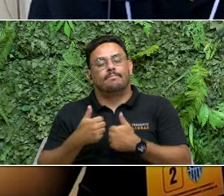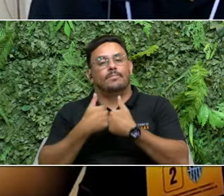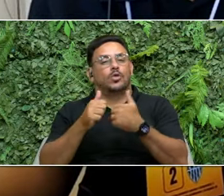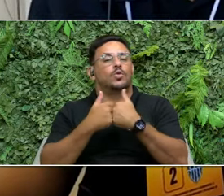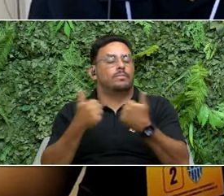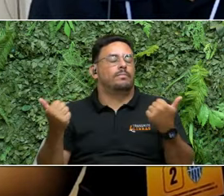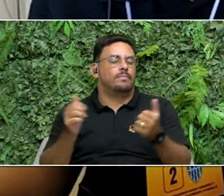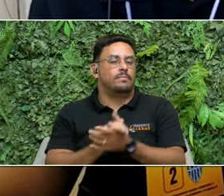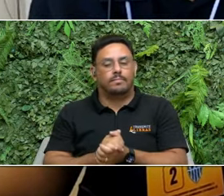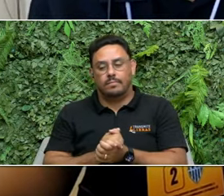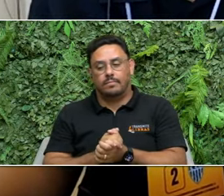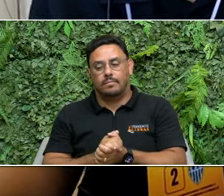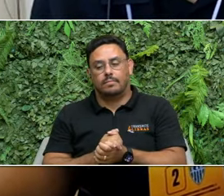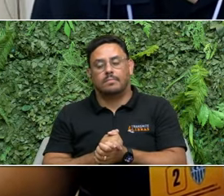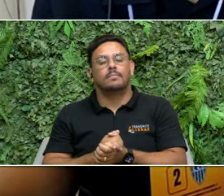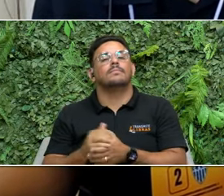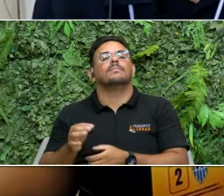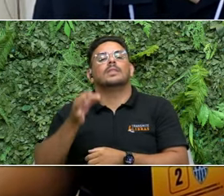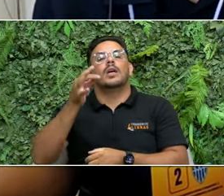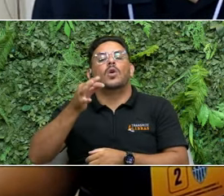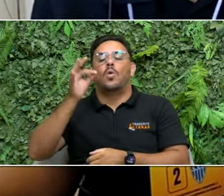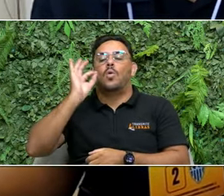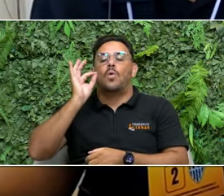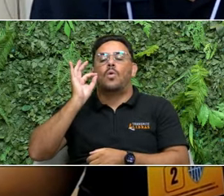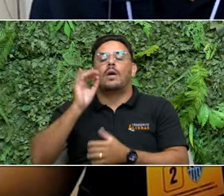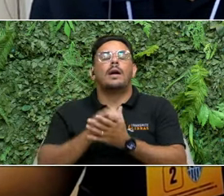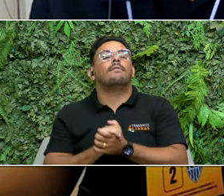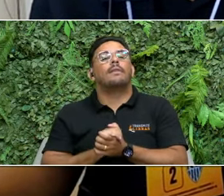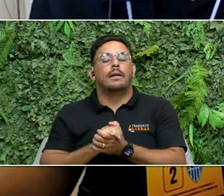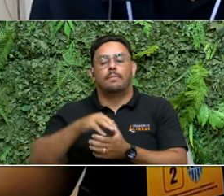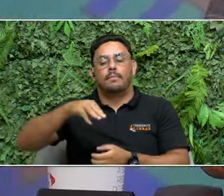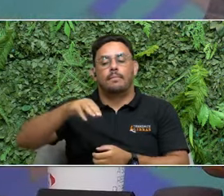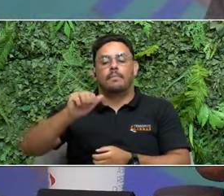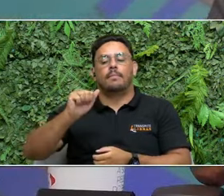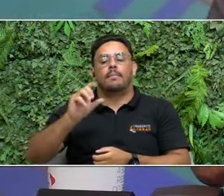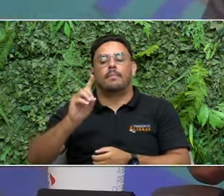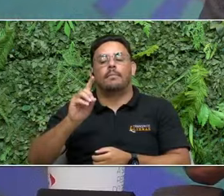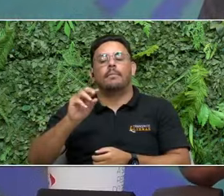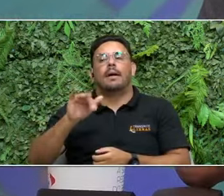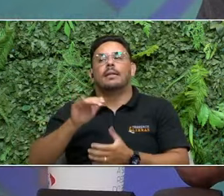pro gaiteiro tá legal alguém arruma um café P madeira aí que né